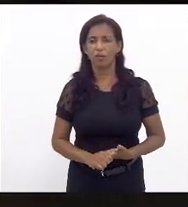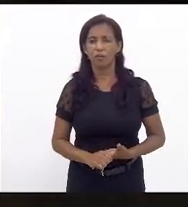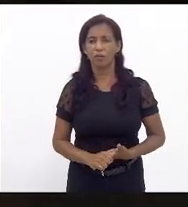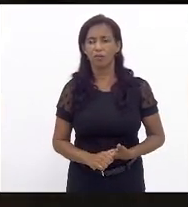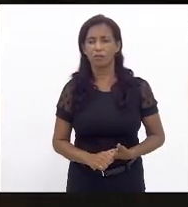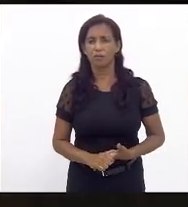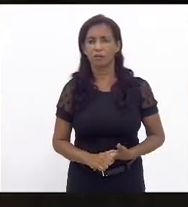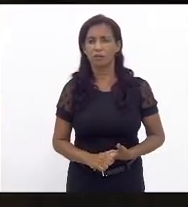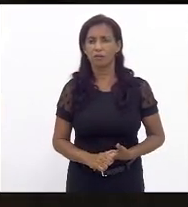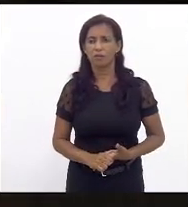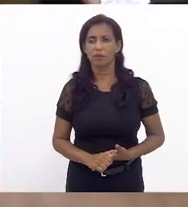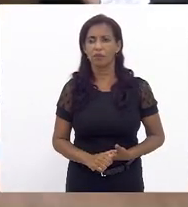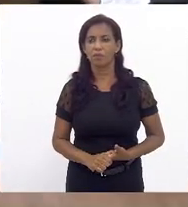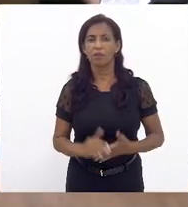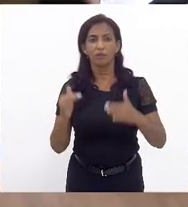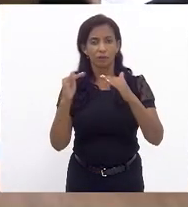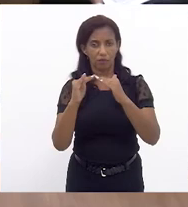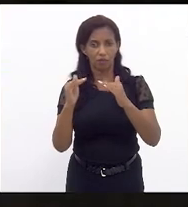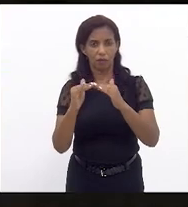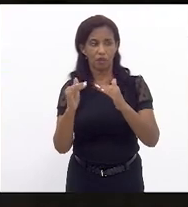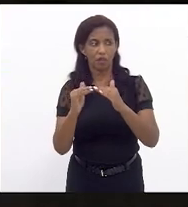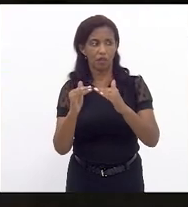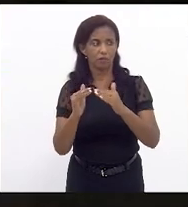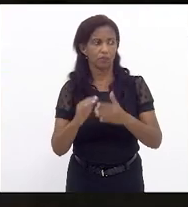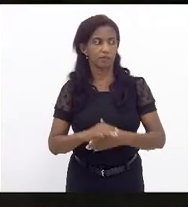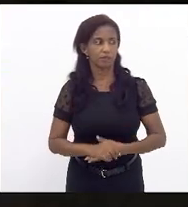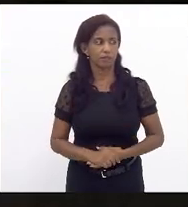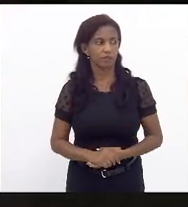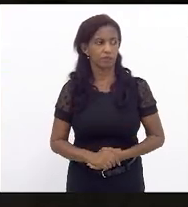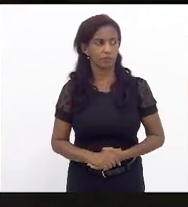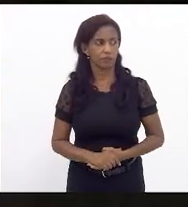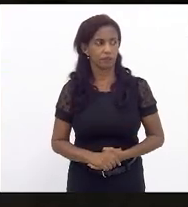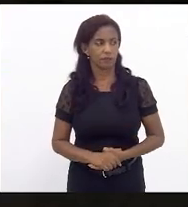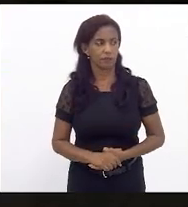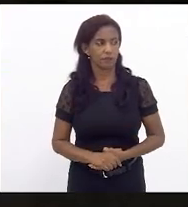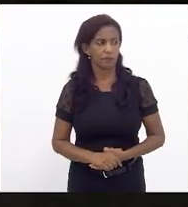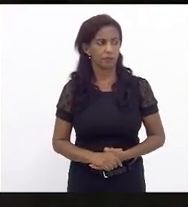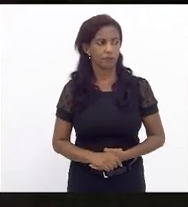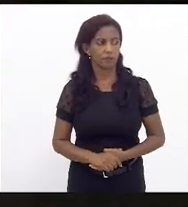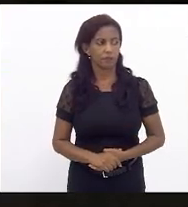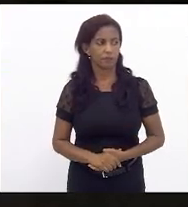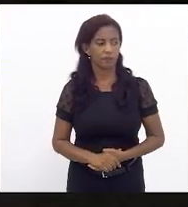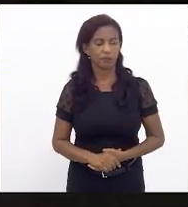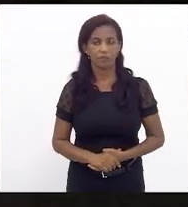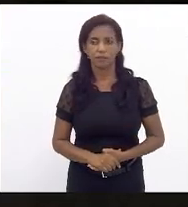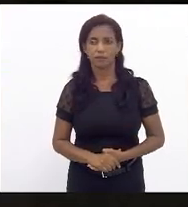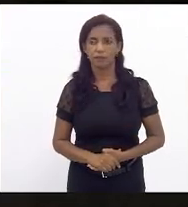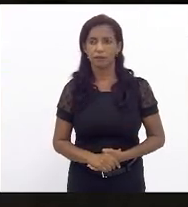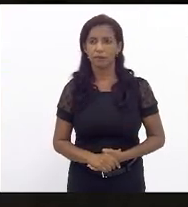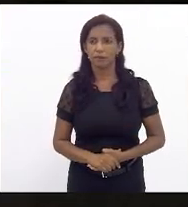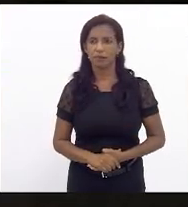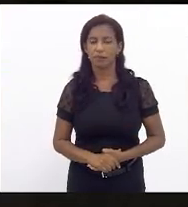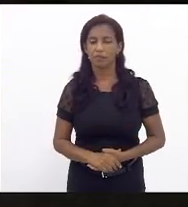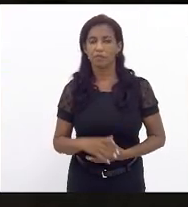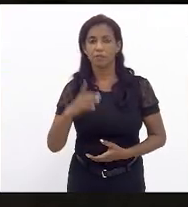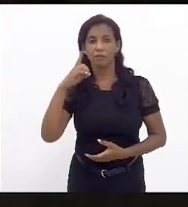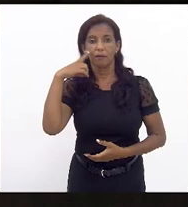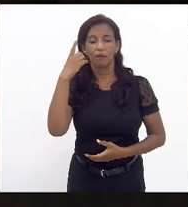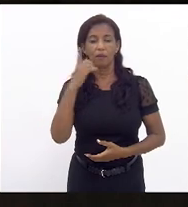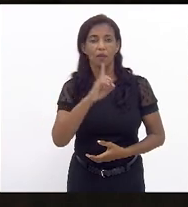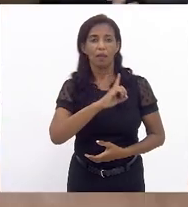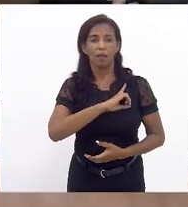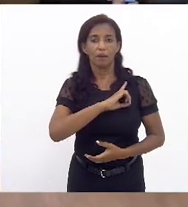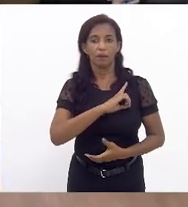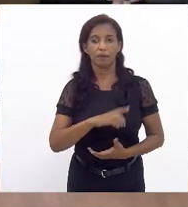Deputada Marta Marcos Rocha. Vinícius, favorável. Marcos Vinícius, favorável. Favorável, presidente. Sim. Deputada Marta